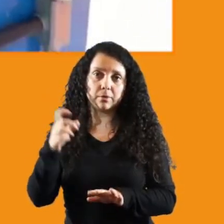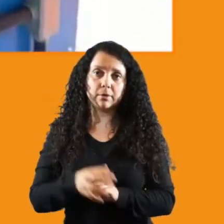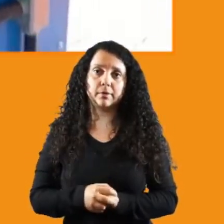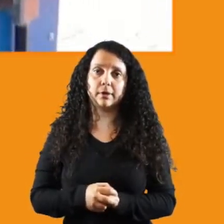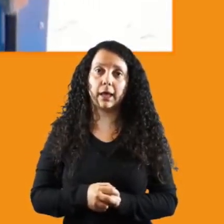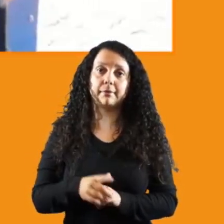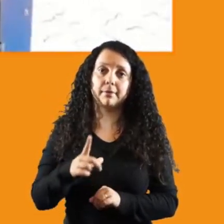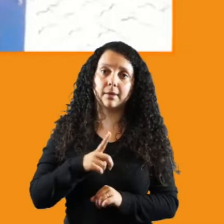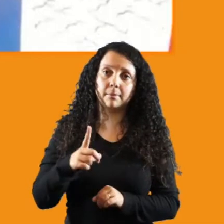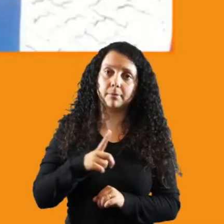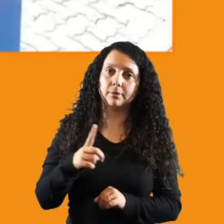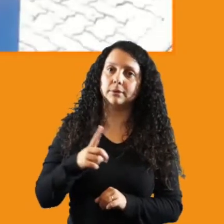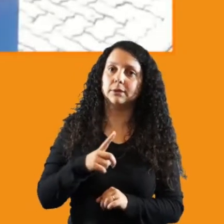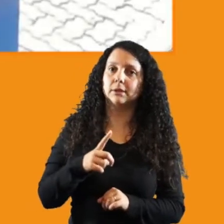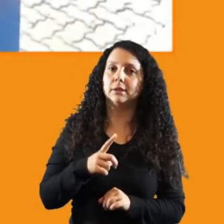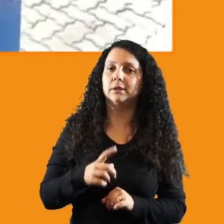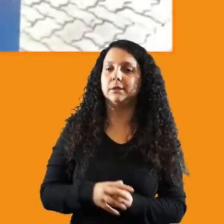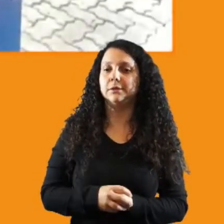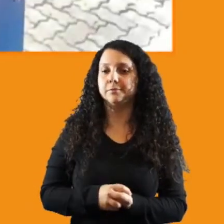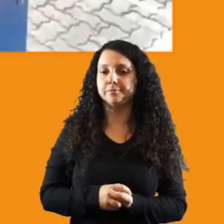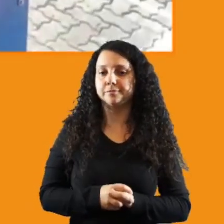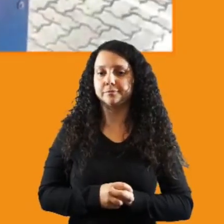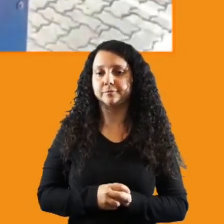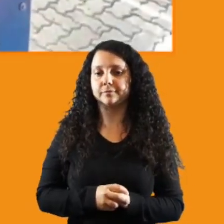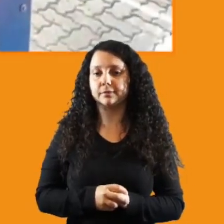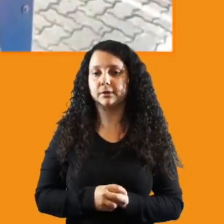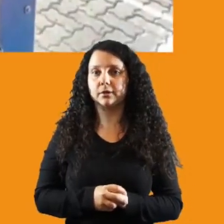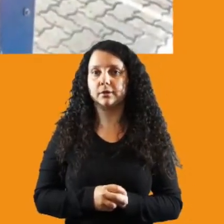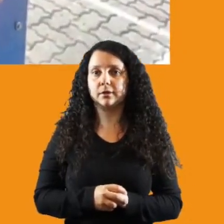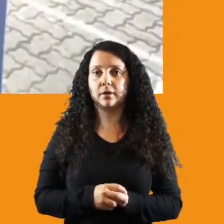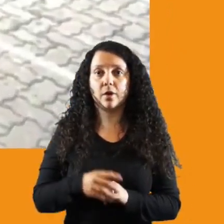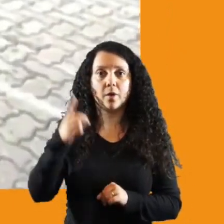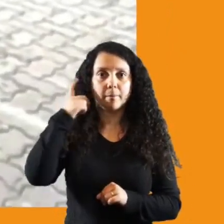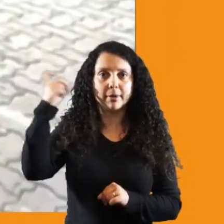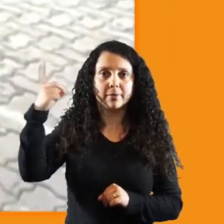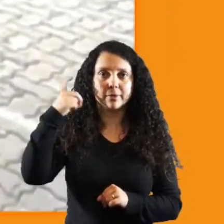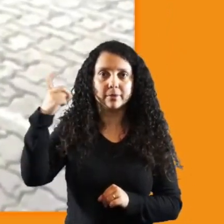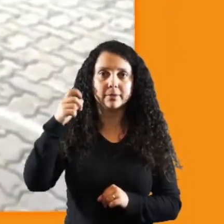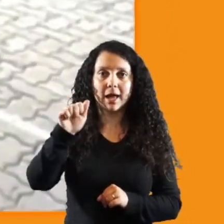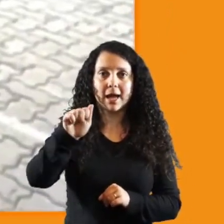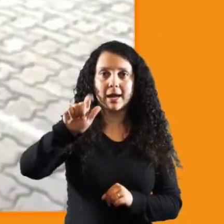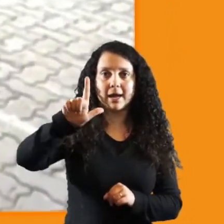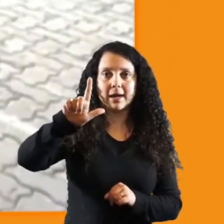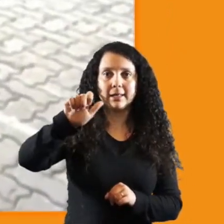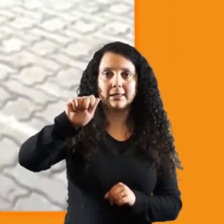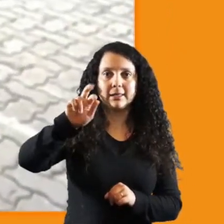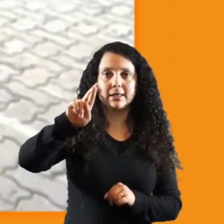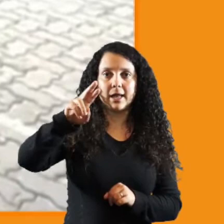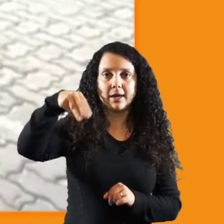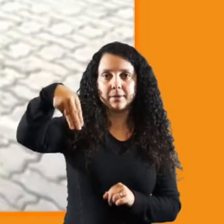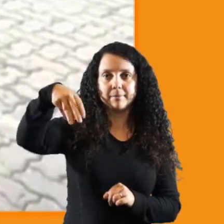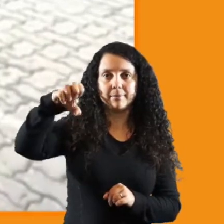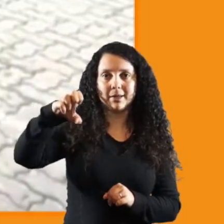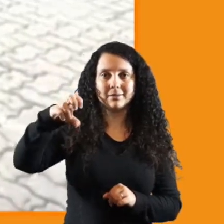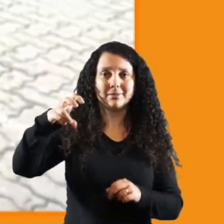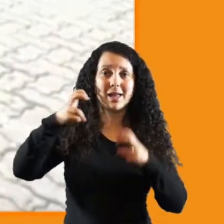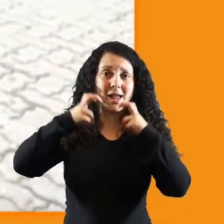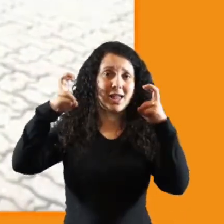totalmente desconectado, ó. Liguei o alarme, né? Vou fazer a movimentação pelo meu sensor.